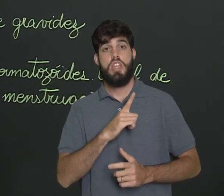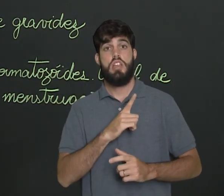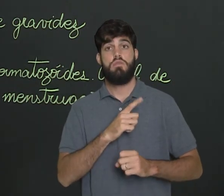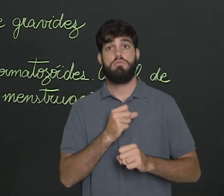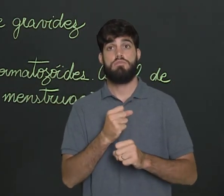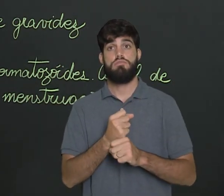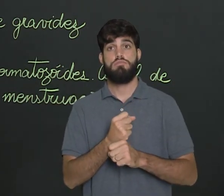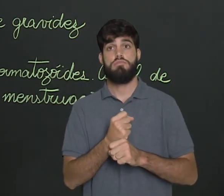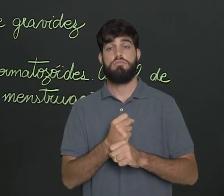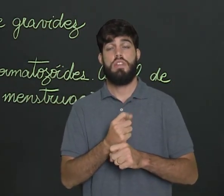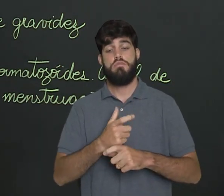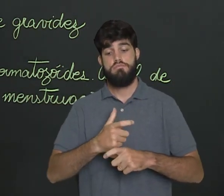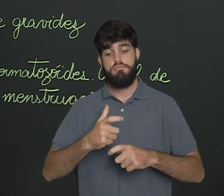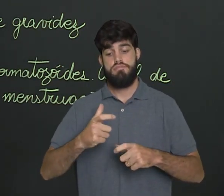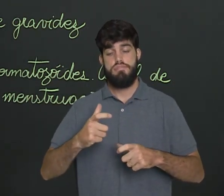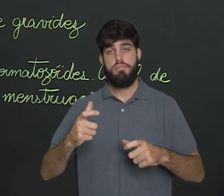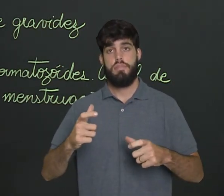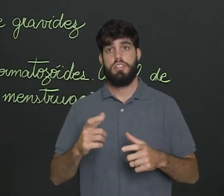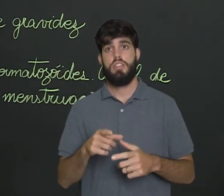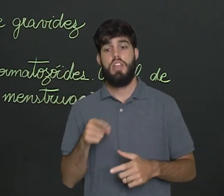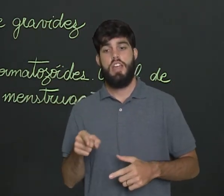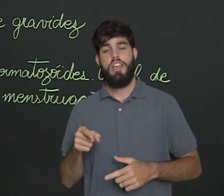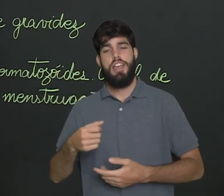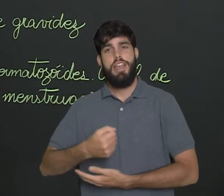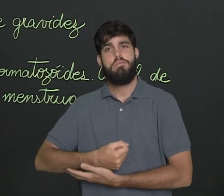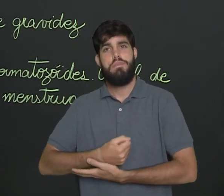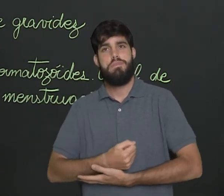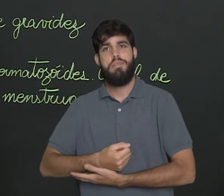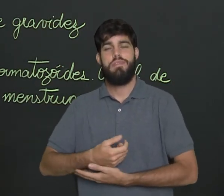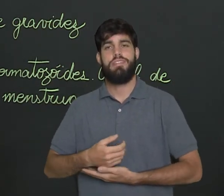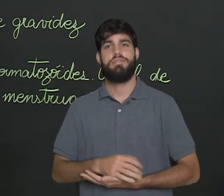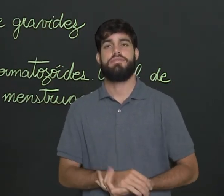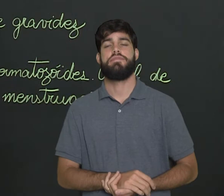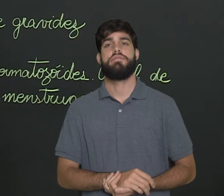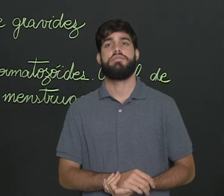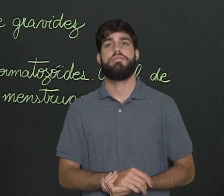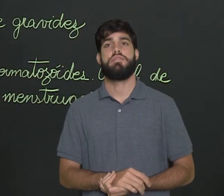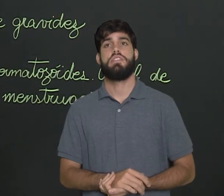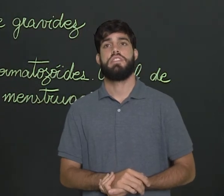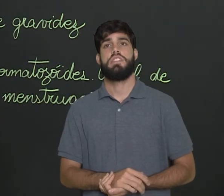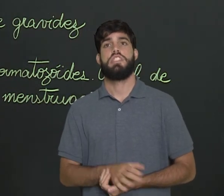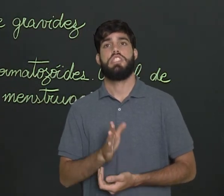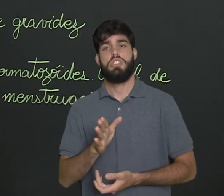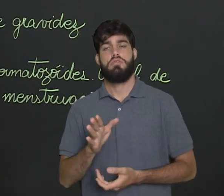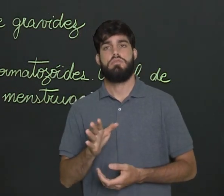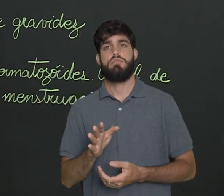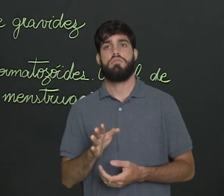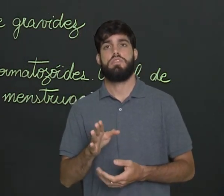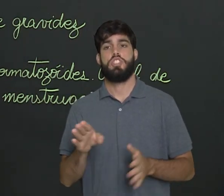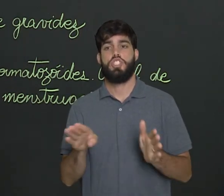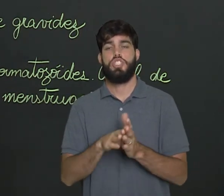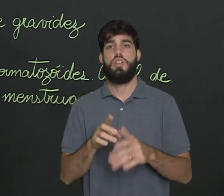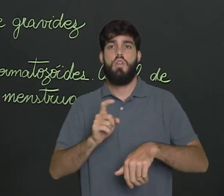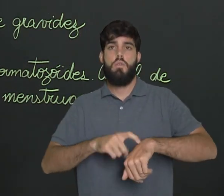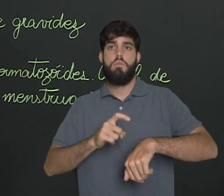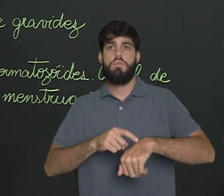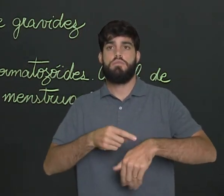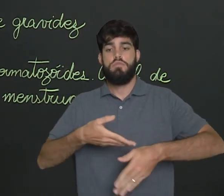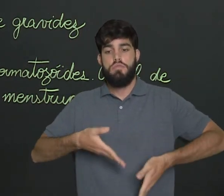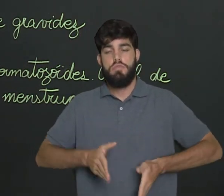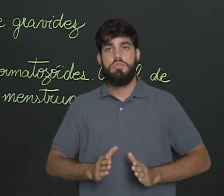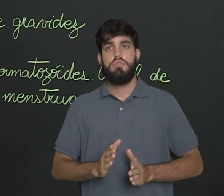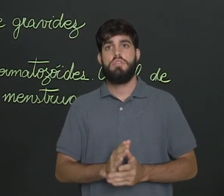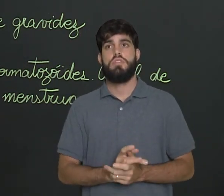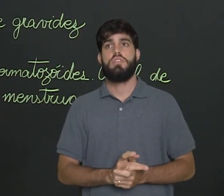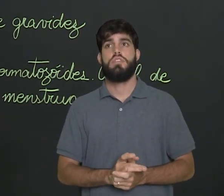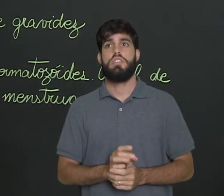fora. Teve esse crescimento? Esse bebê, a gente agora já chama de um feto, já tem um bebê, está formado? Chega a